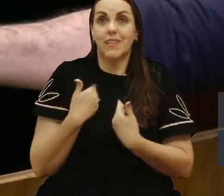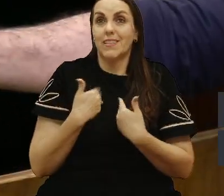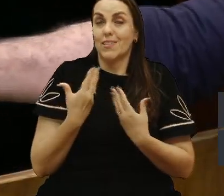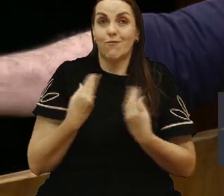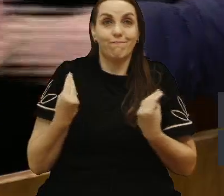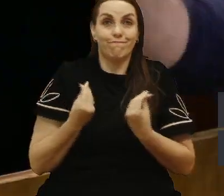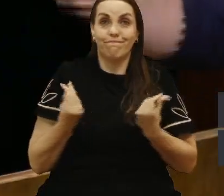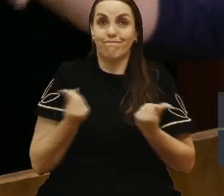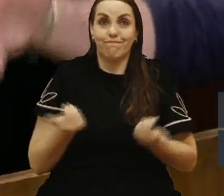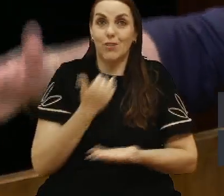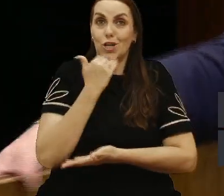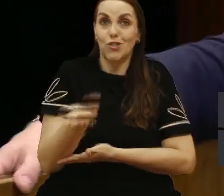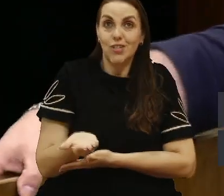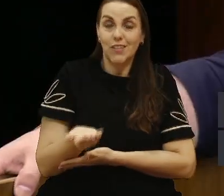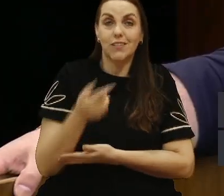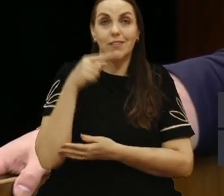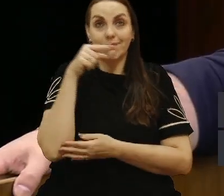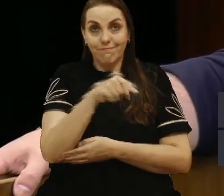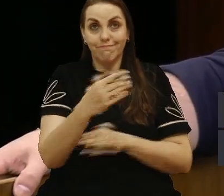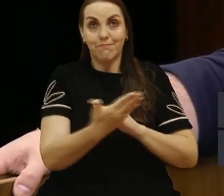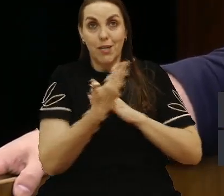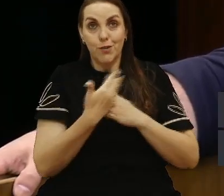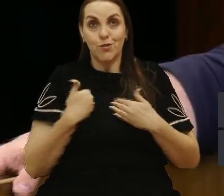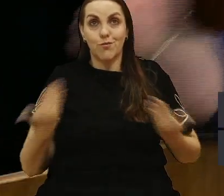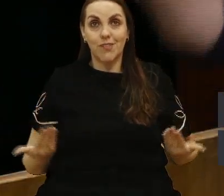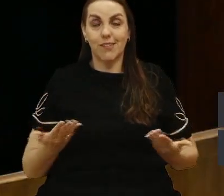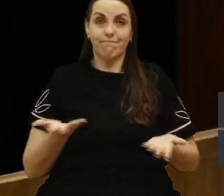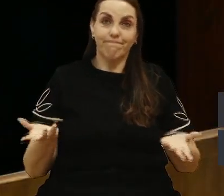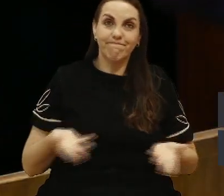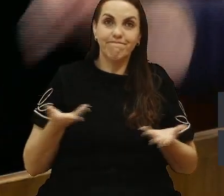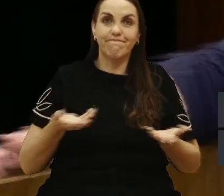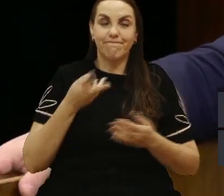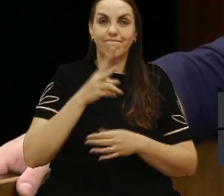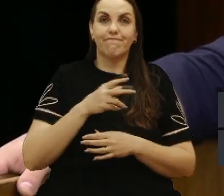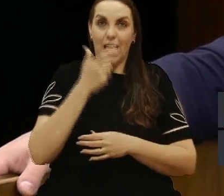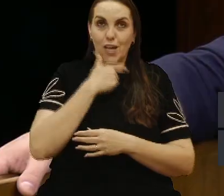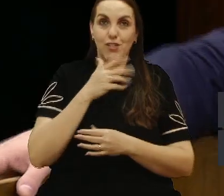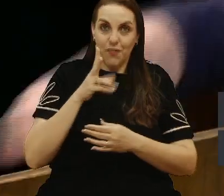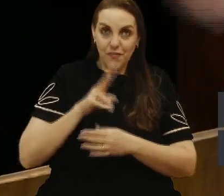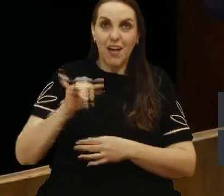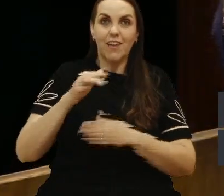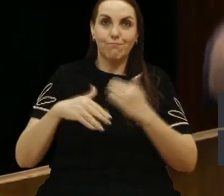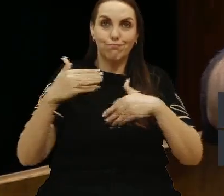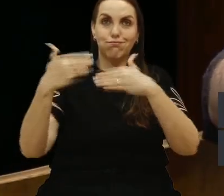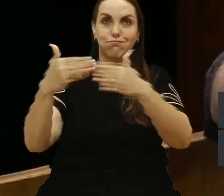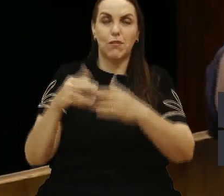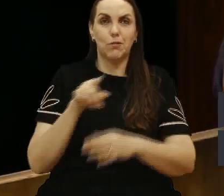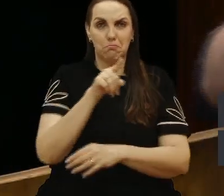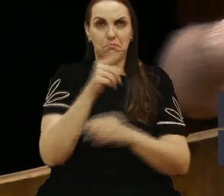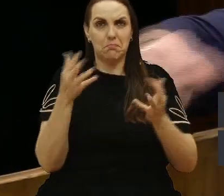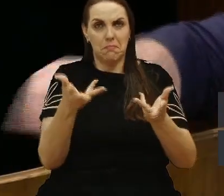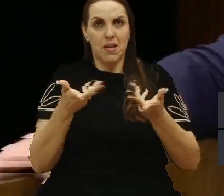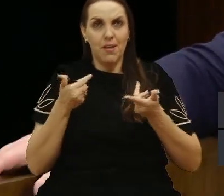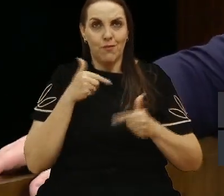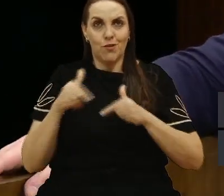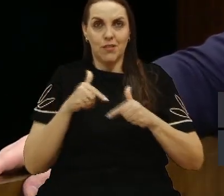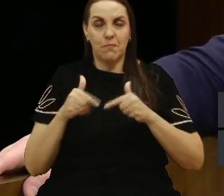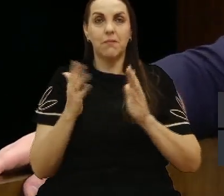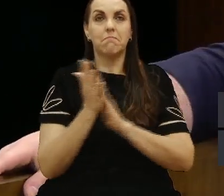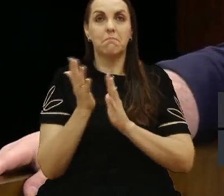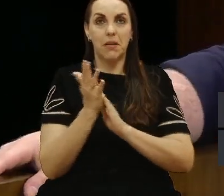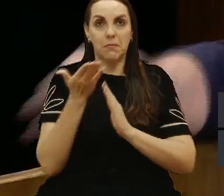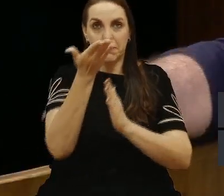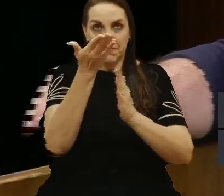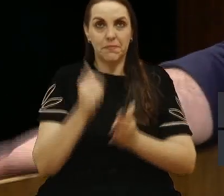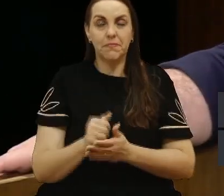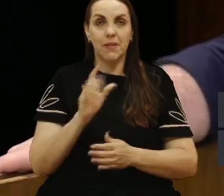está adiantando, então daí de repente se o senhor me ajudar, eu acho que vai, porque o senhor está fazendo um excelente trabalho, lhe parabenizo, como líder